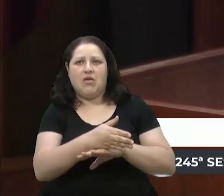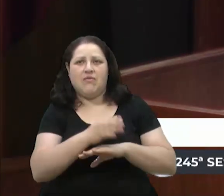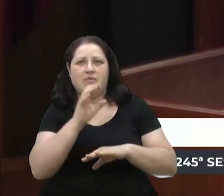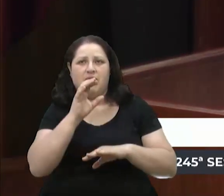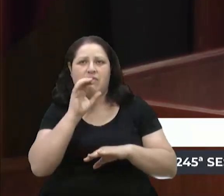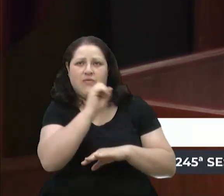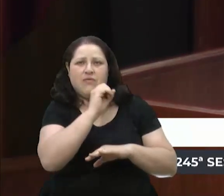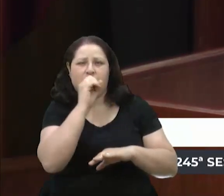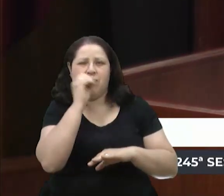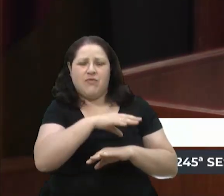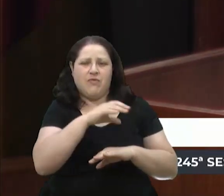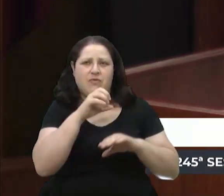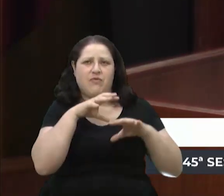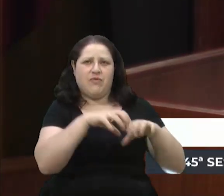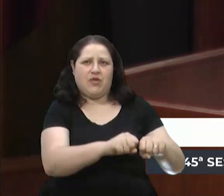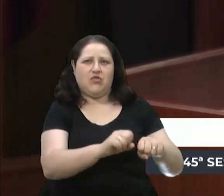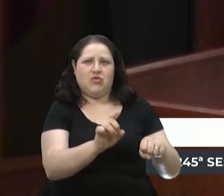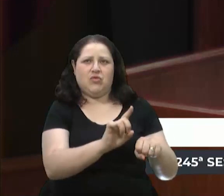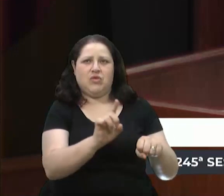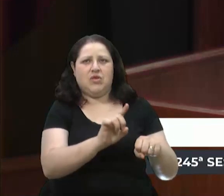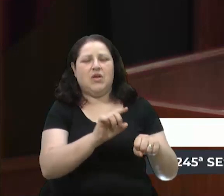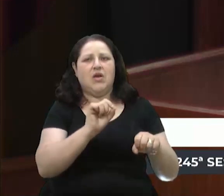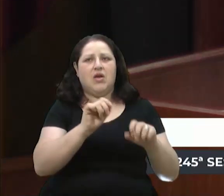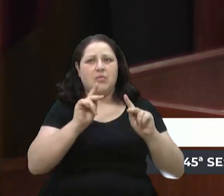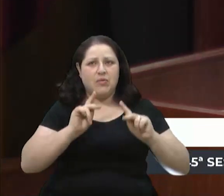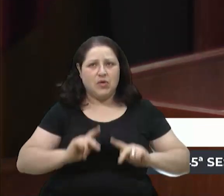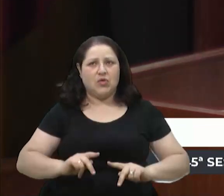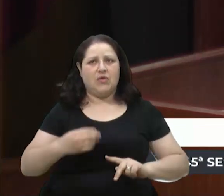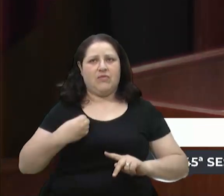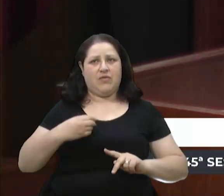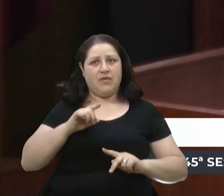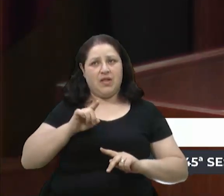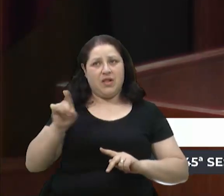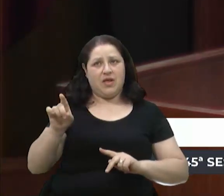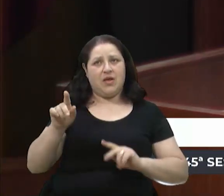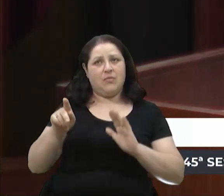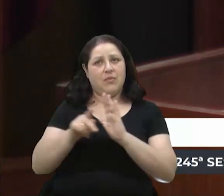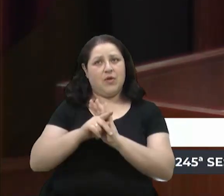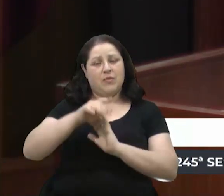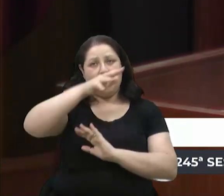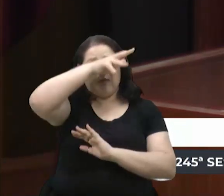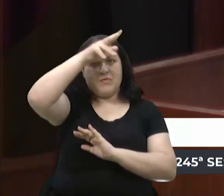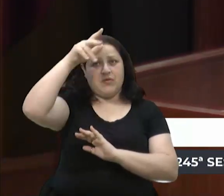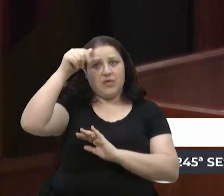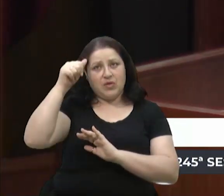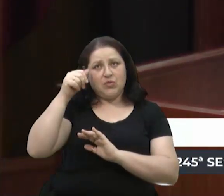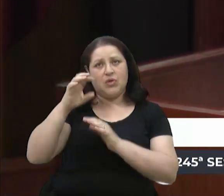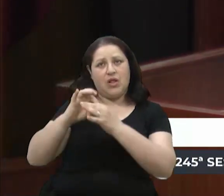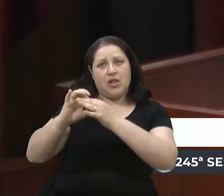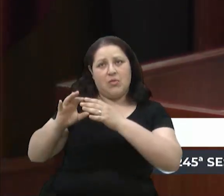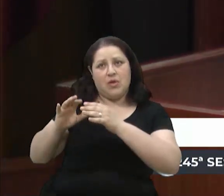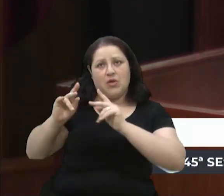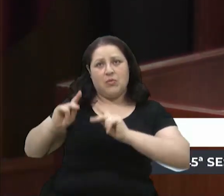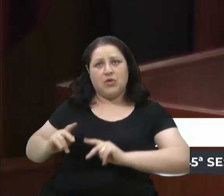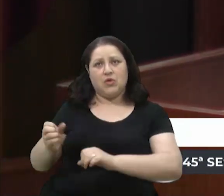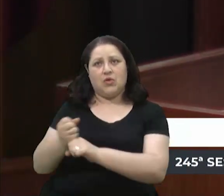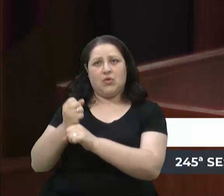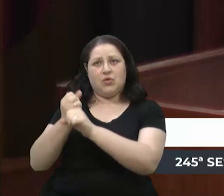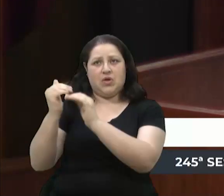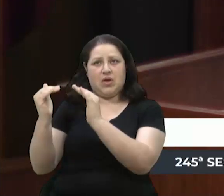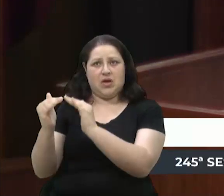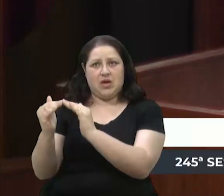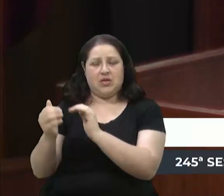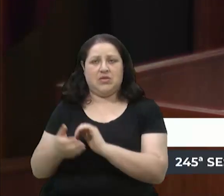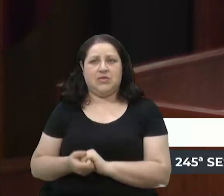tem lá, hoje foi a prefeitura que botou em área de risco. Então não é assim que dizer que não vão ser legalizados. E tem gente